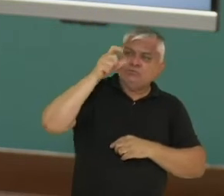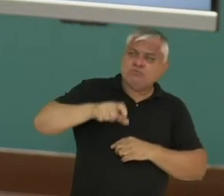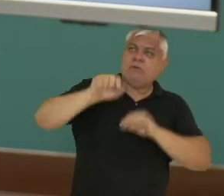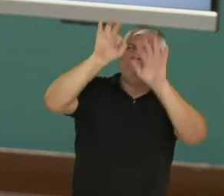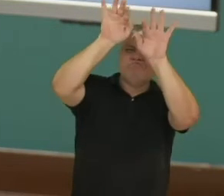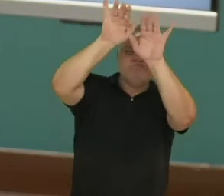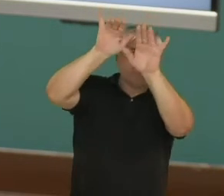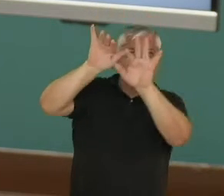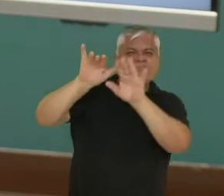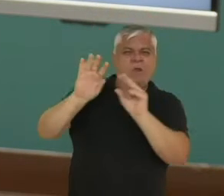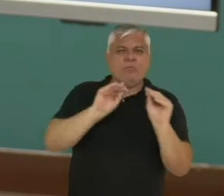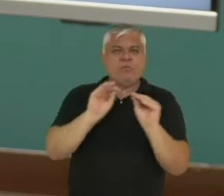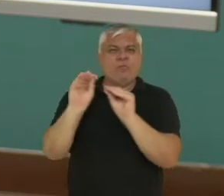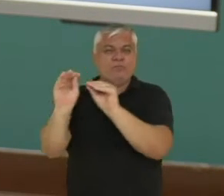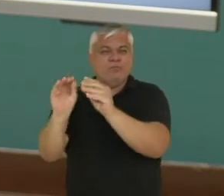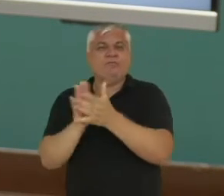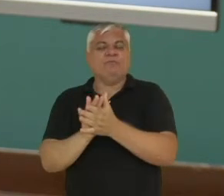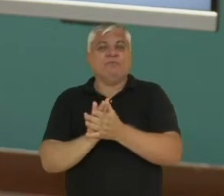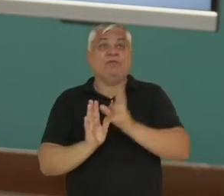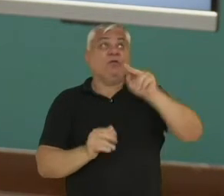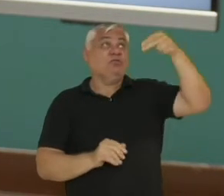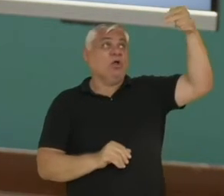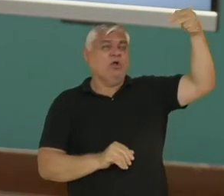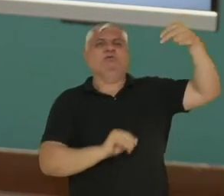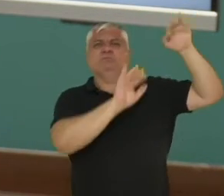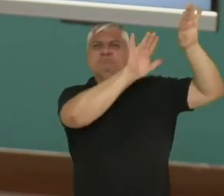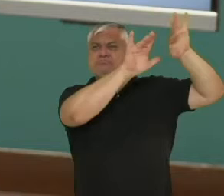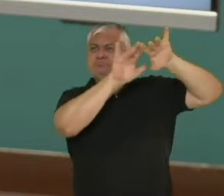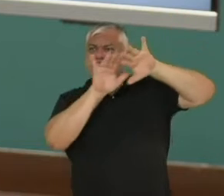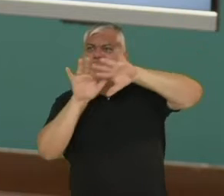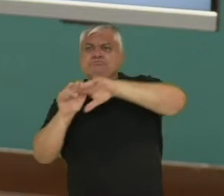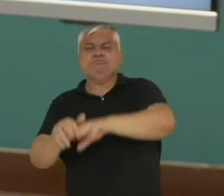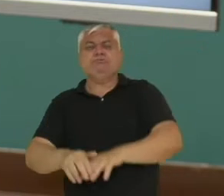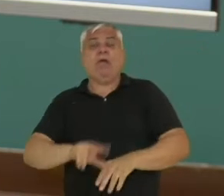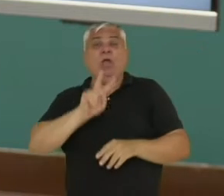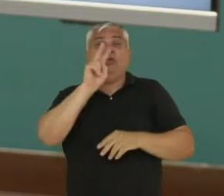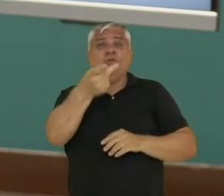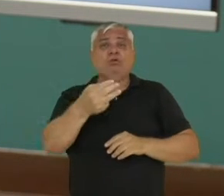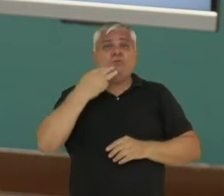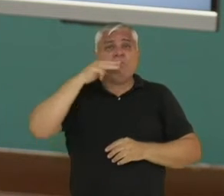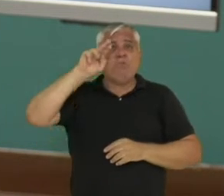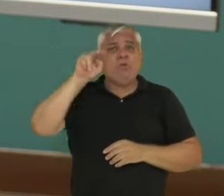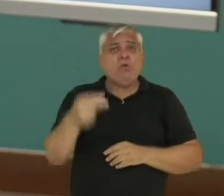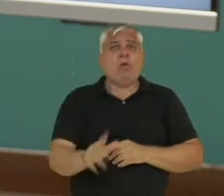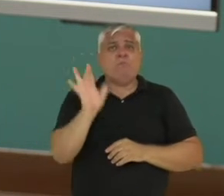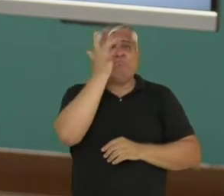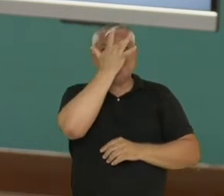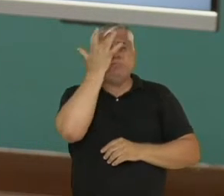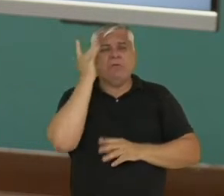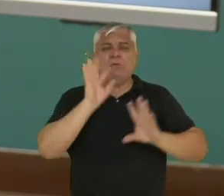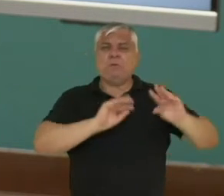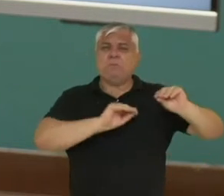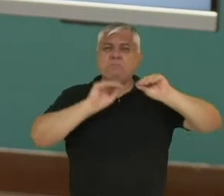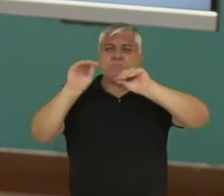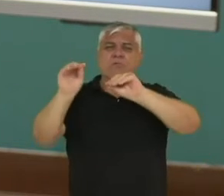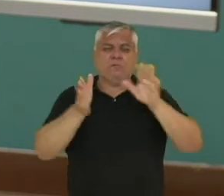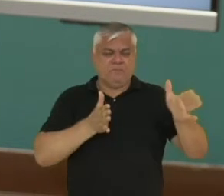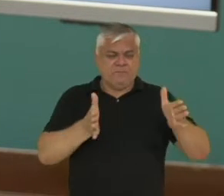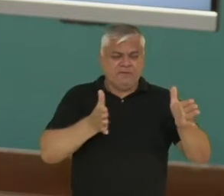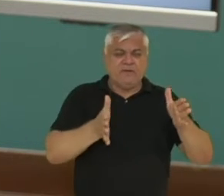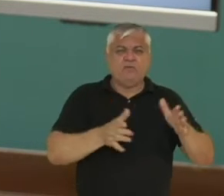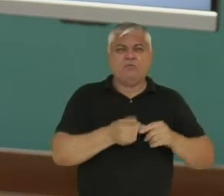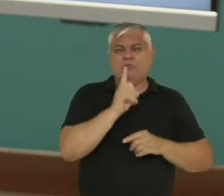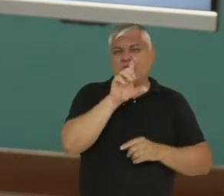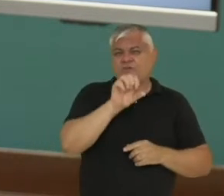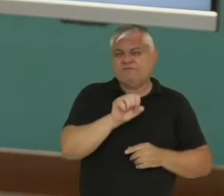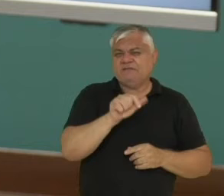Norte do Brasil, concentrando ainda mais em cerca de 2 milhões de pessoas que imigraram em primeiro momento, né? Desde a década de 70,